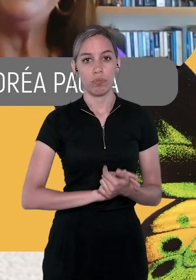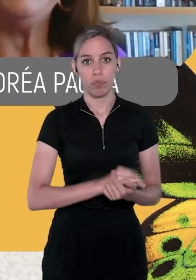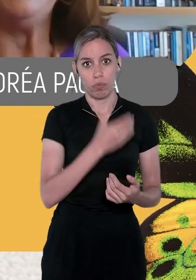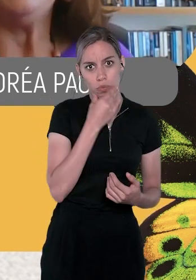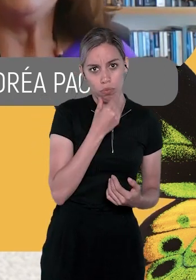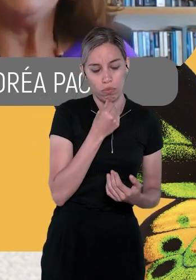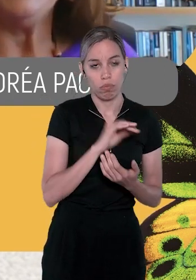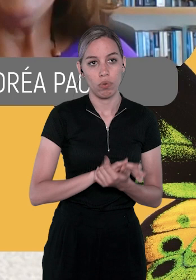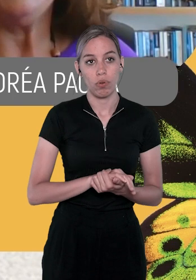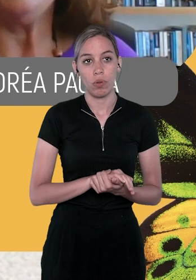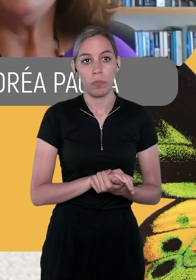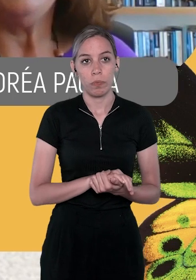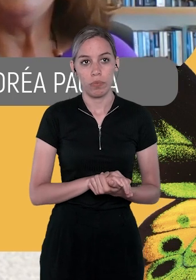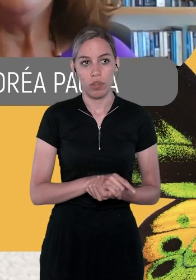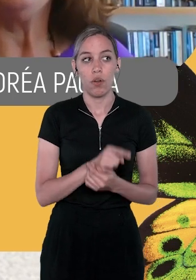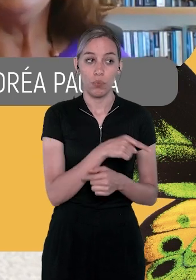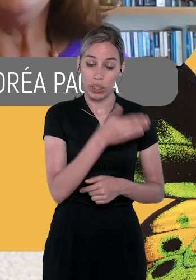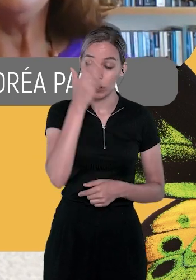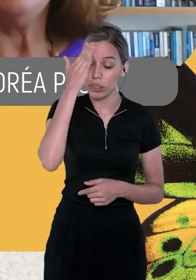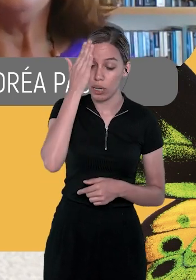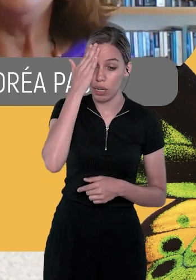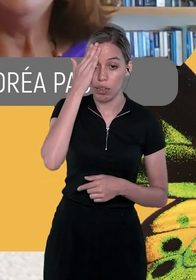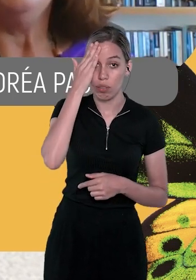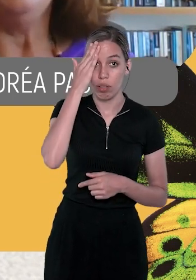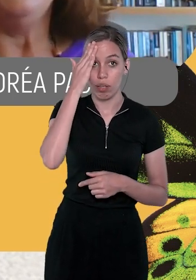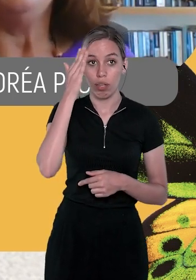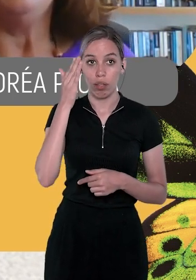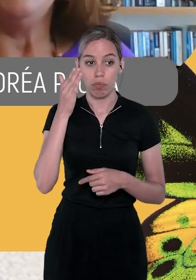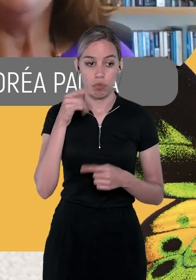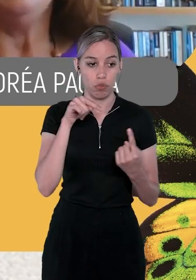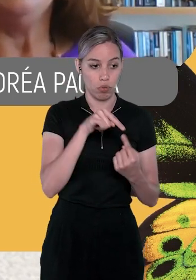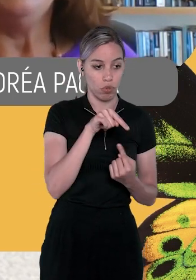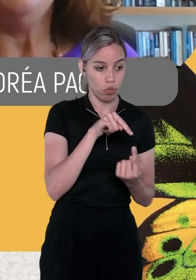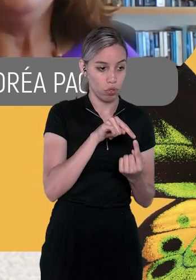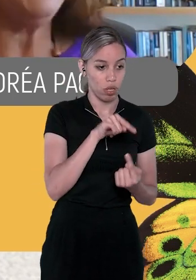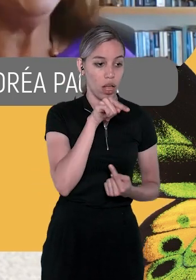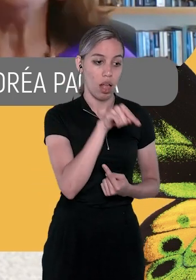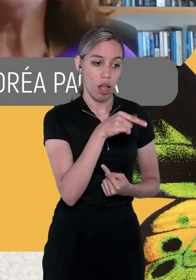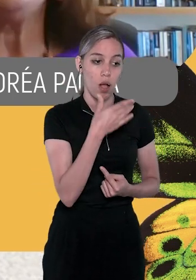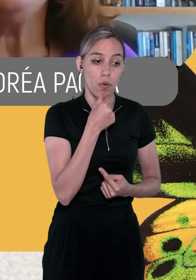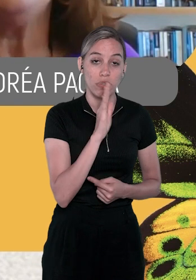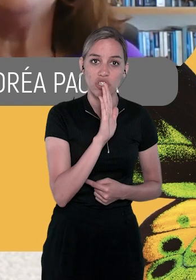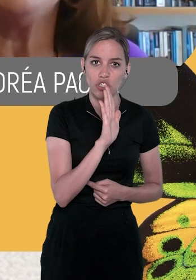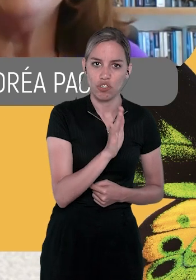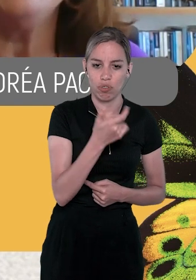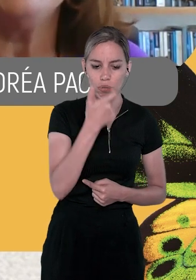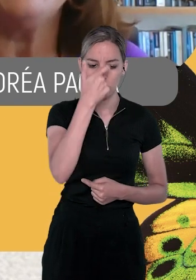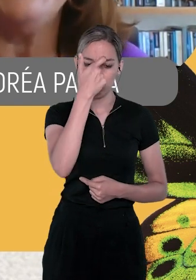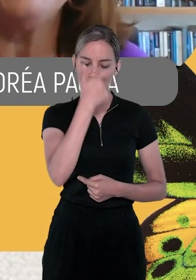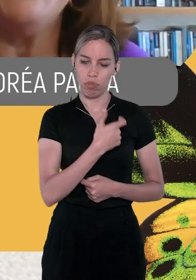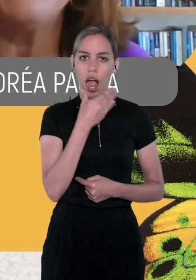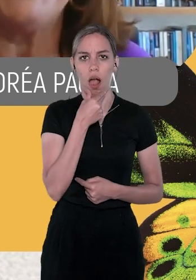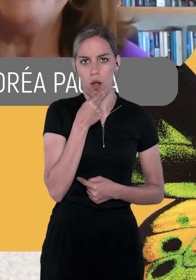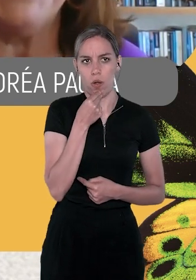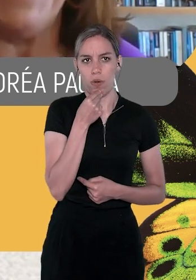e processado essa formação nossa de homem, né? Eu tinha